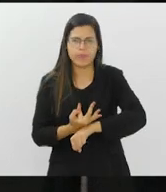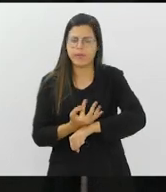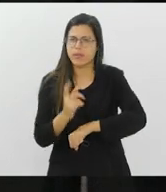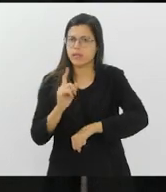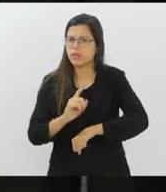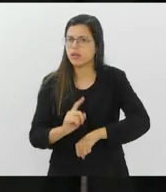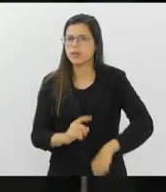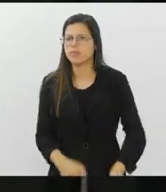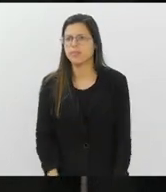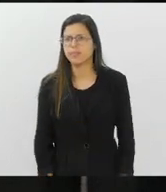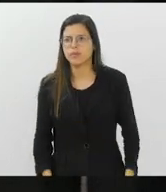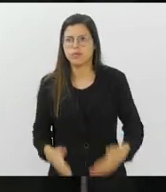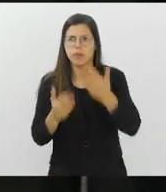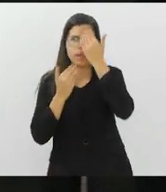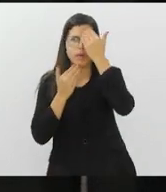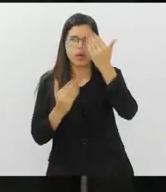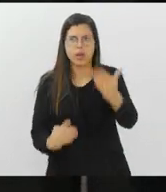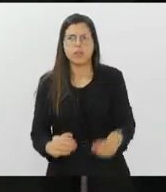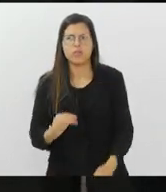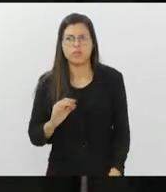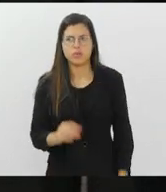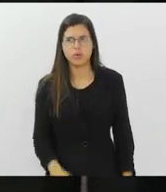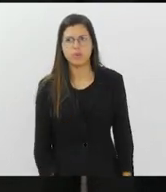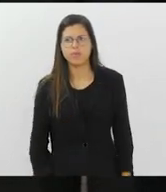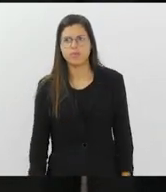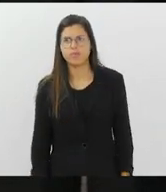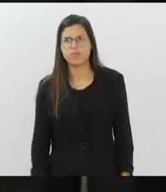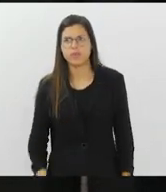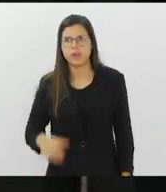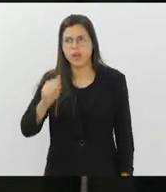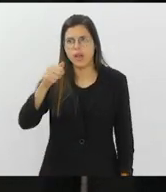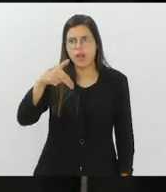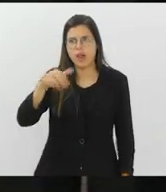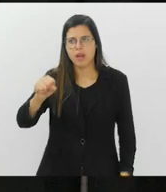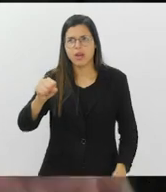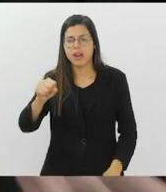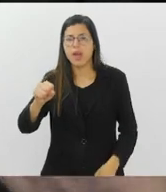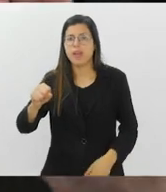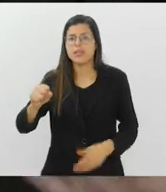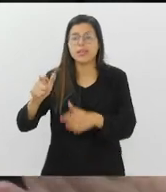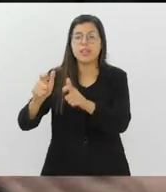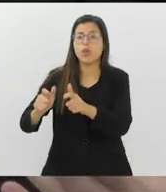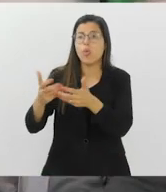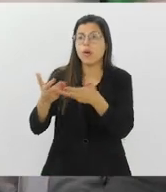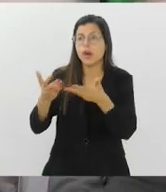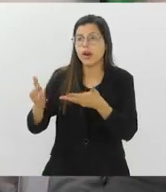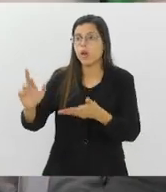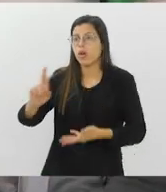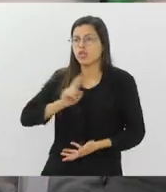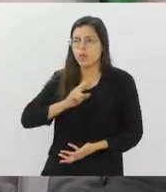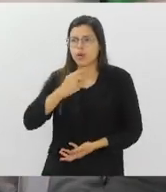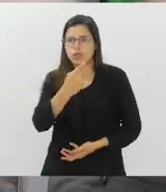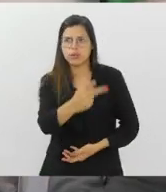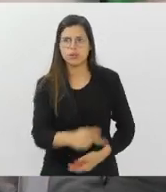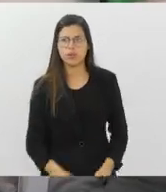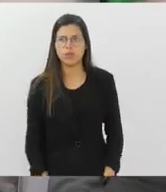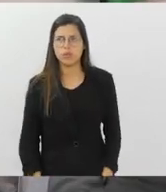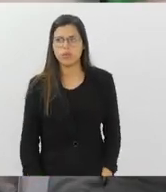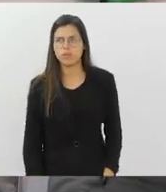muito, muito obrigado. Era isso que eu tinha para falar. ANS, cadê você? Eu quero a sua resposta.